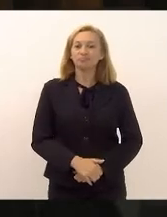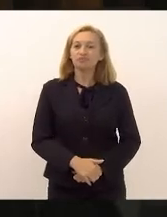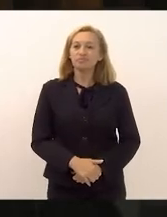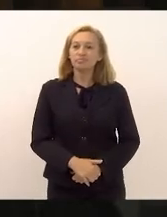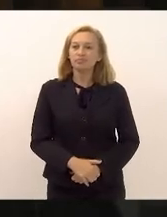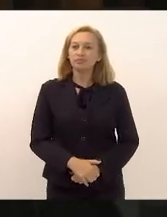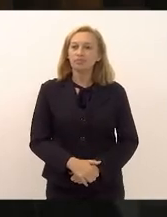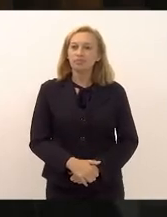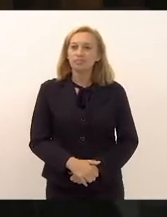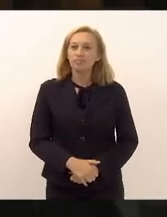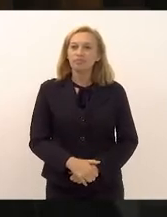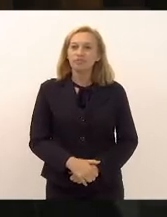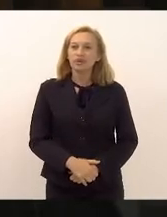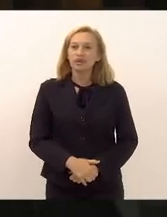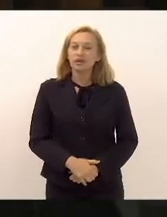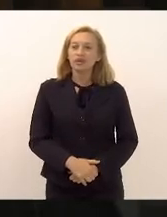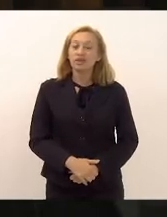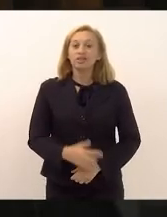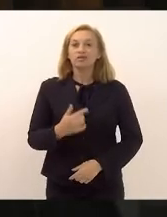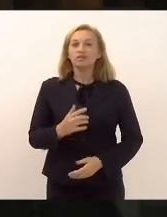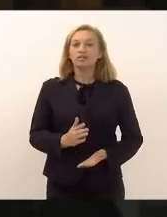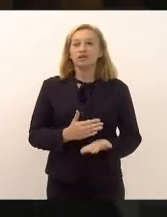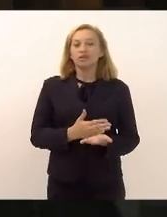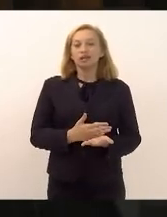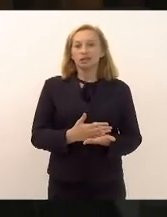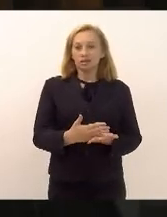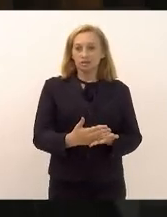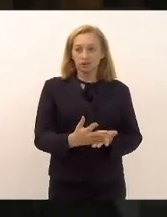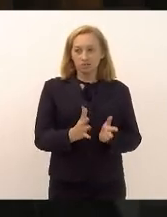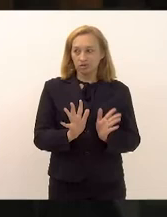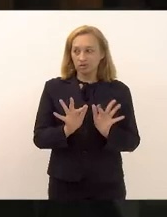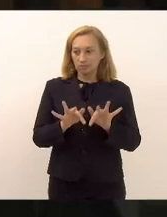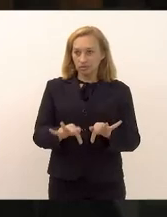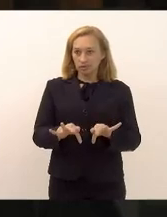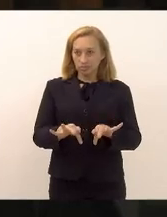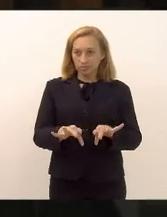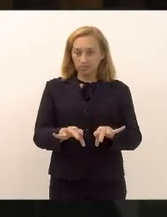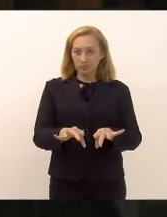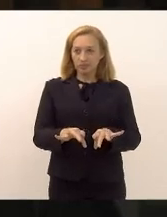continuando. Eu, no expediente inicial, deputado Valdec,